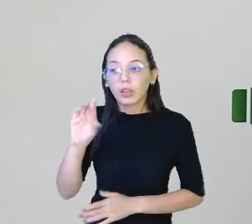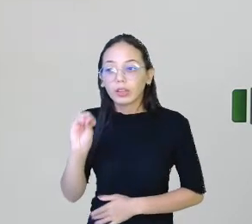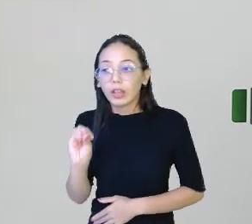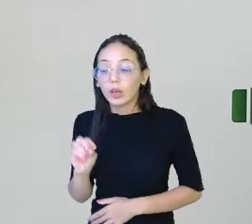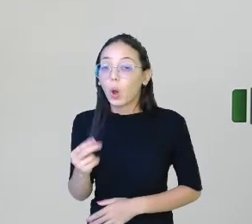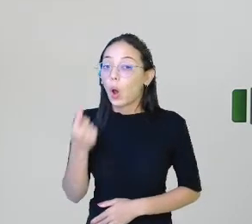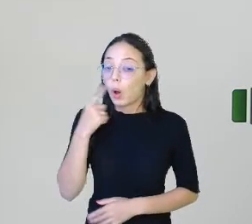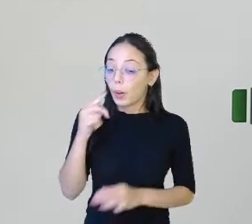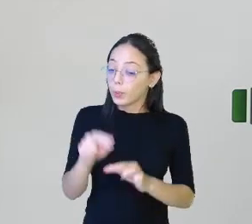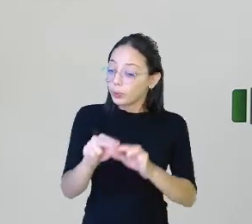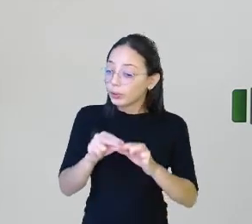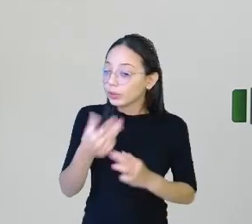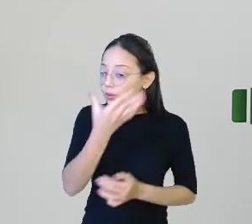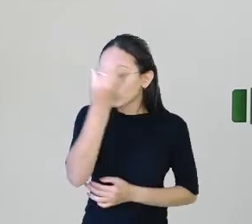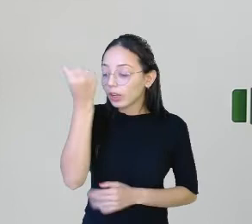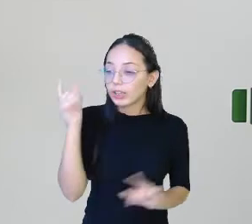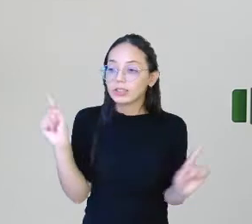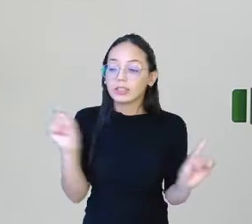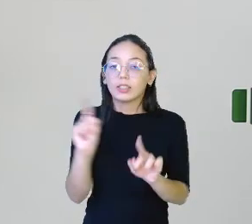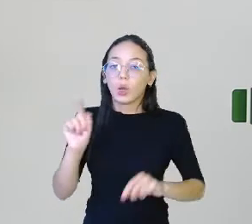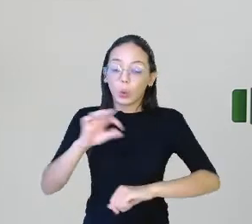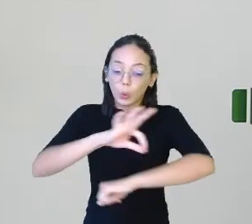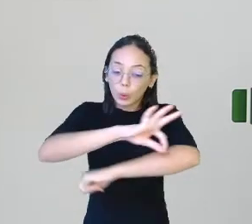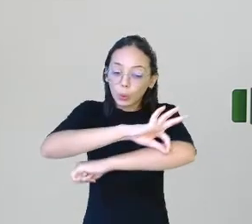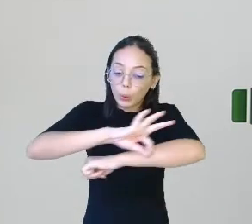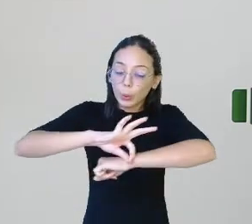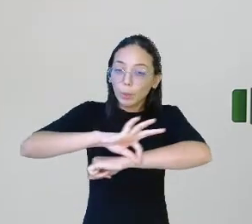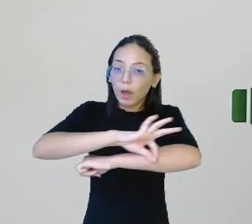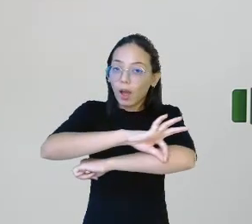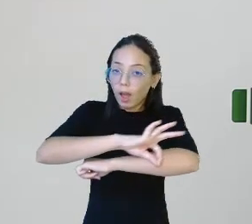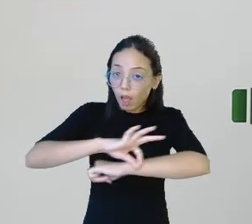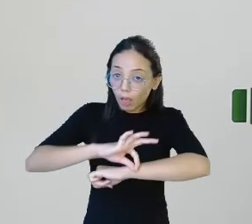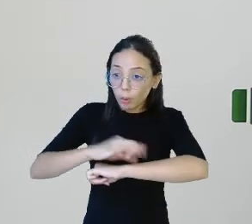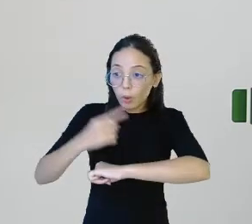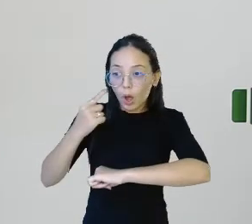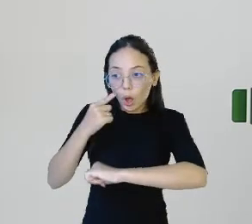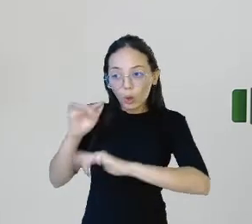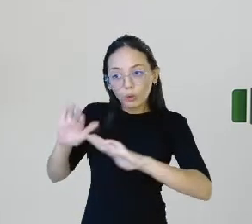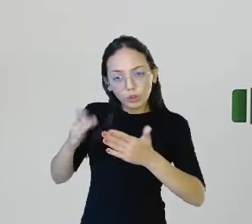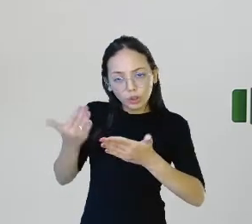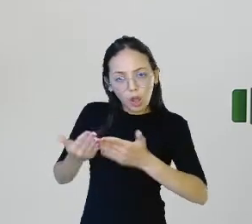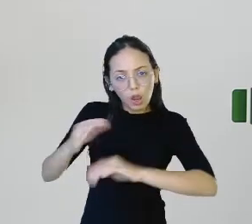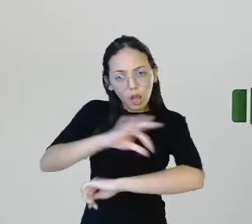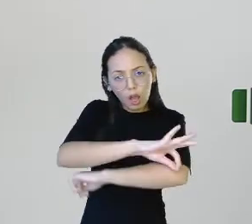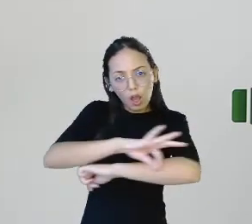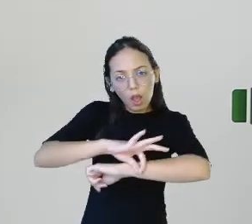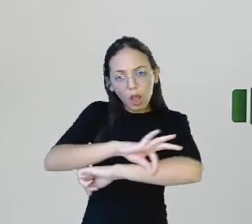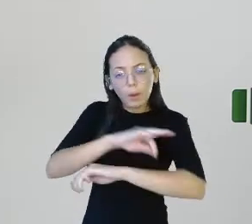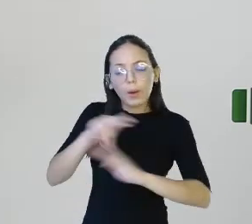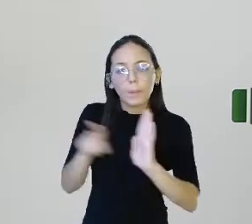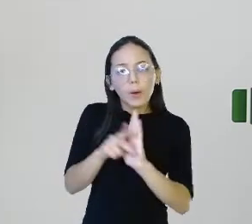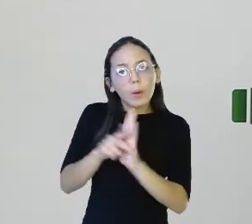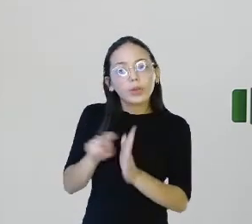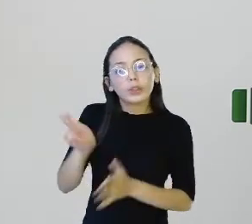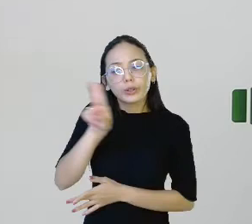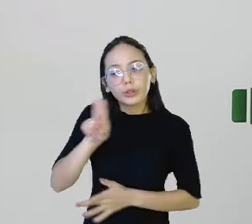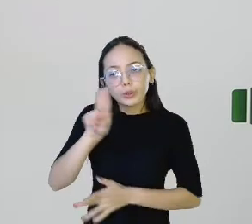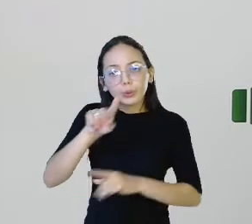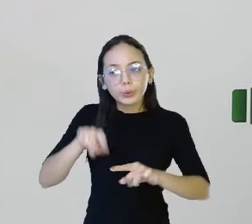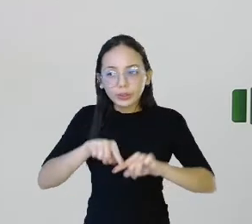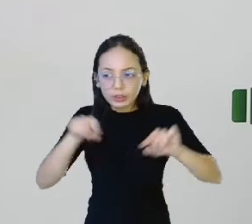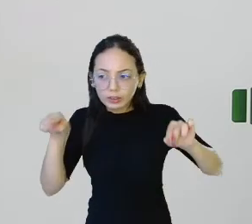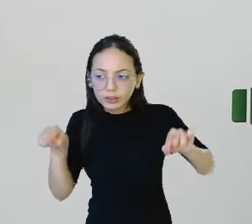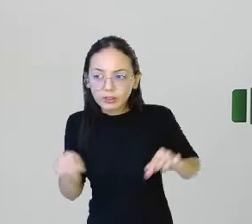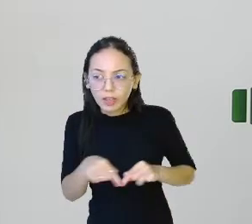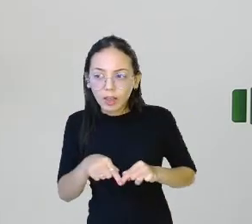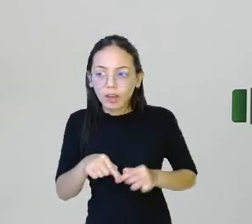isso, não esquece, numa régua, essa régua escolar, que normalmente você usa na sala de